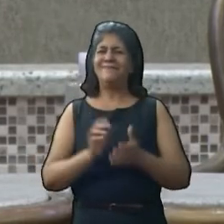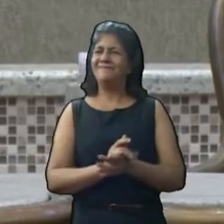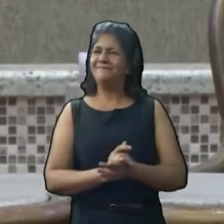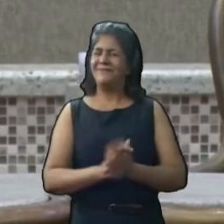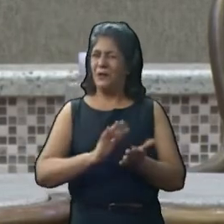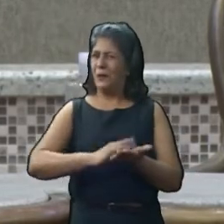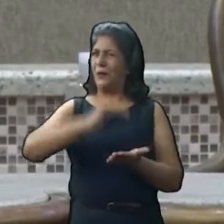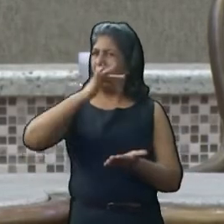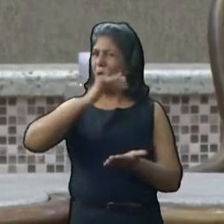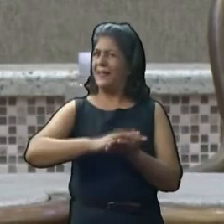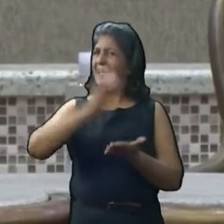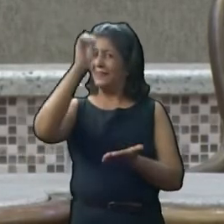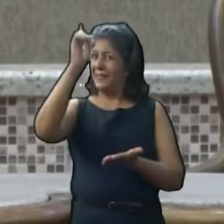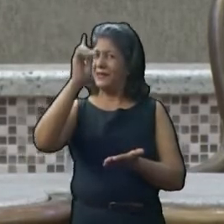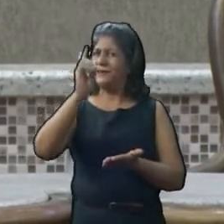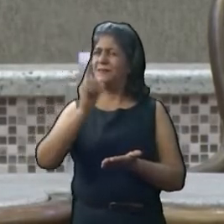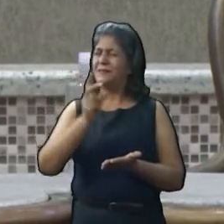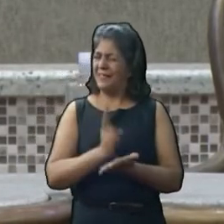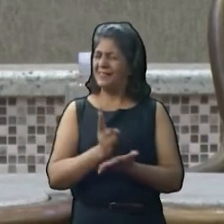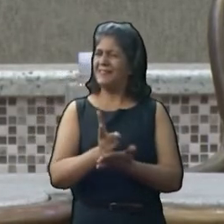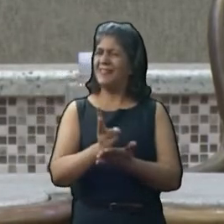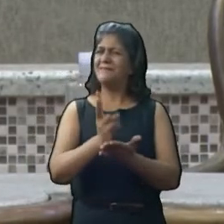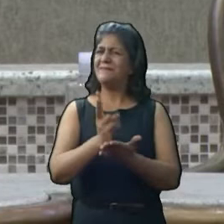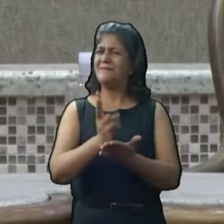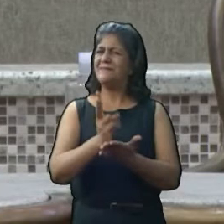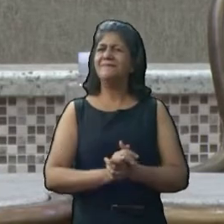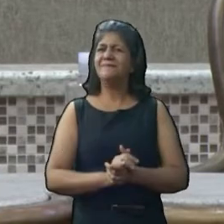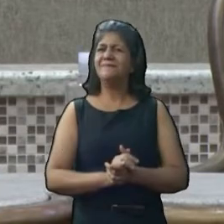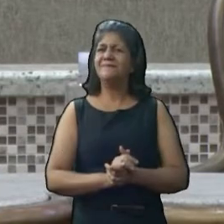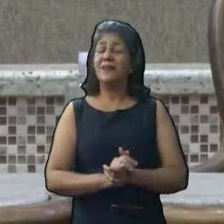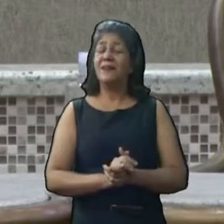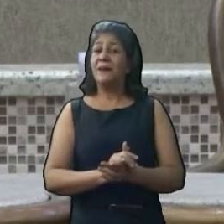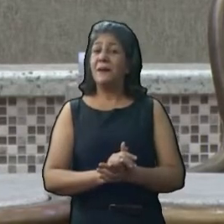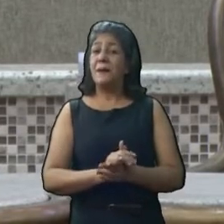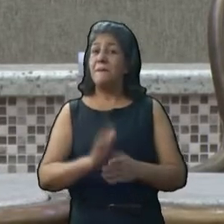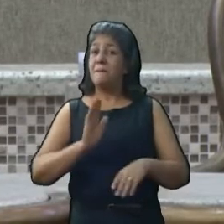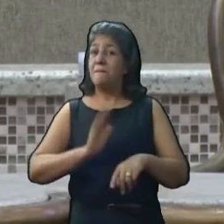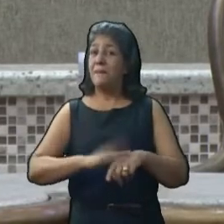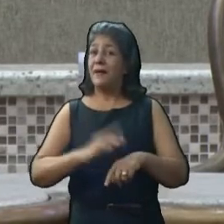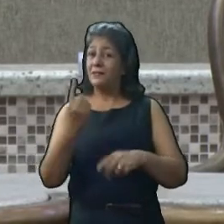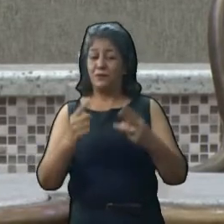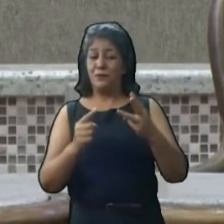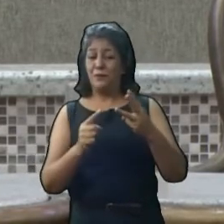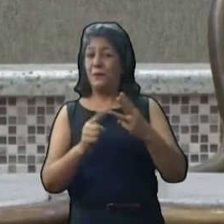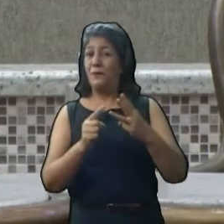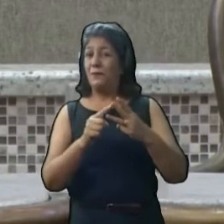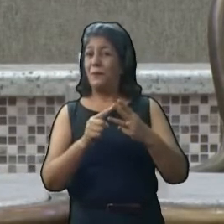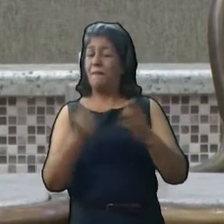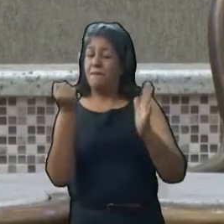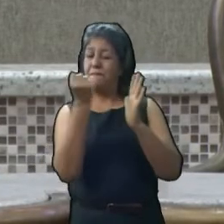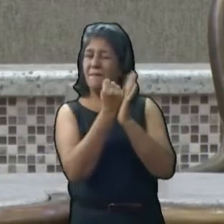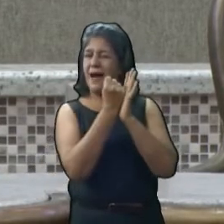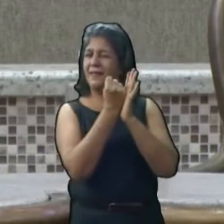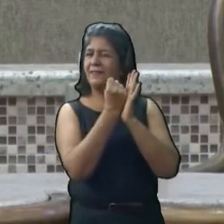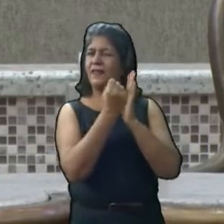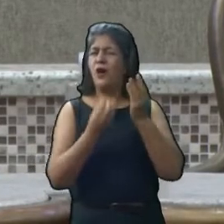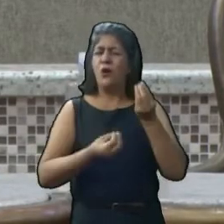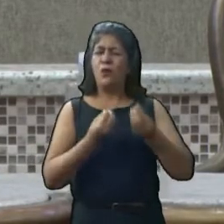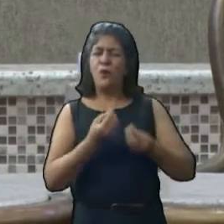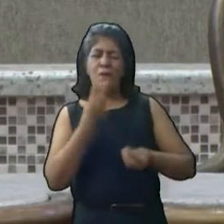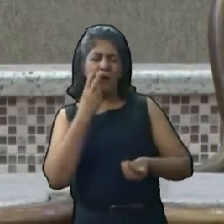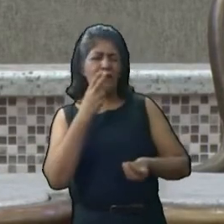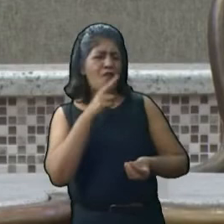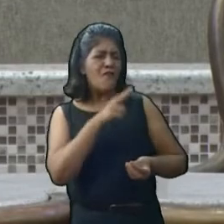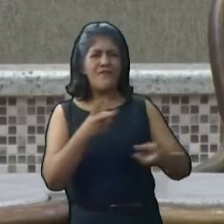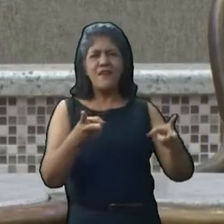dada ao nome do senhor para sempre mas outra marca de uma pessoa cheia do espírito santo é que essa pessoa é uma